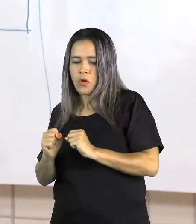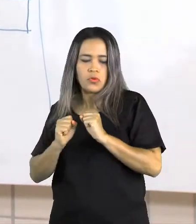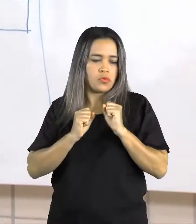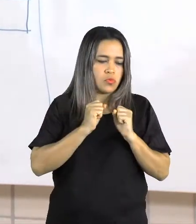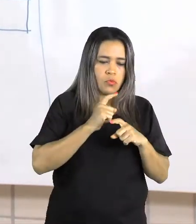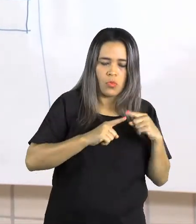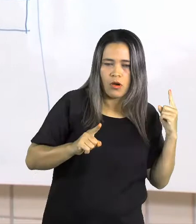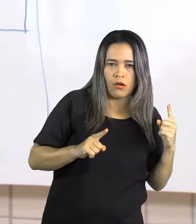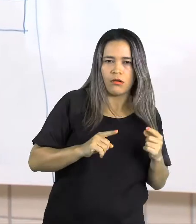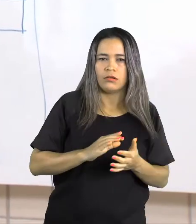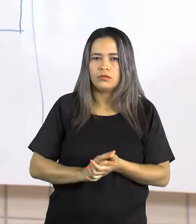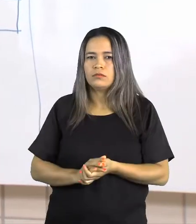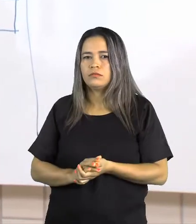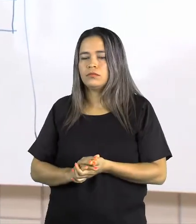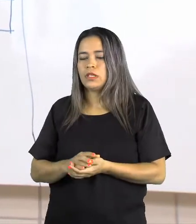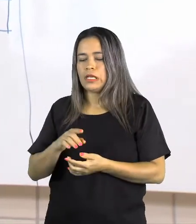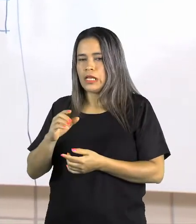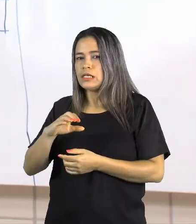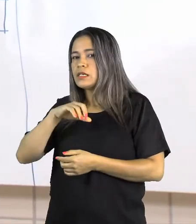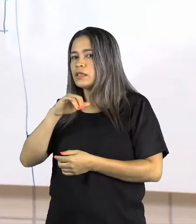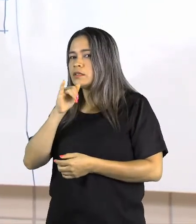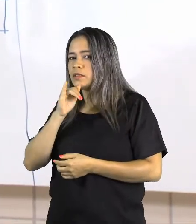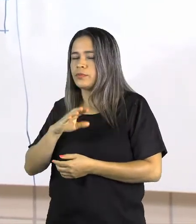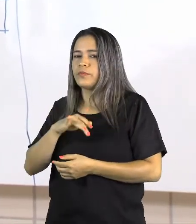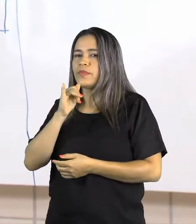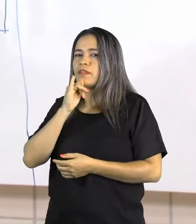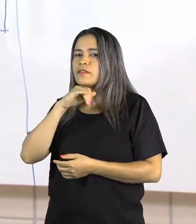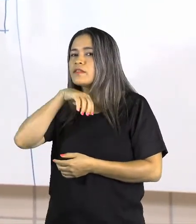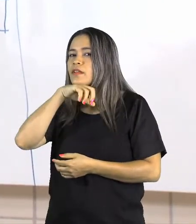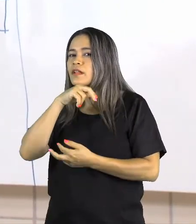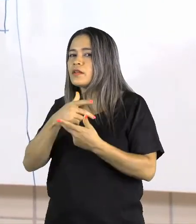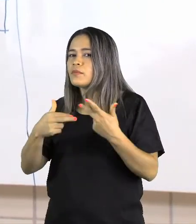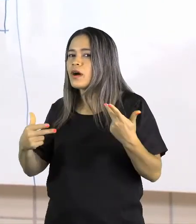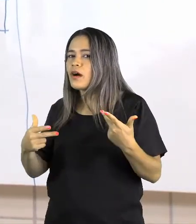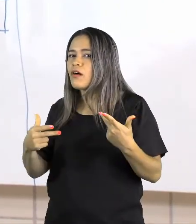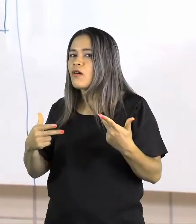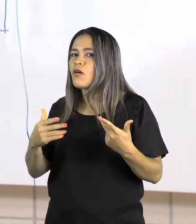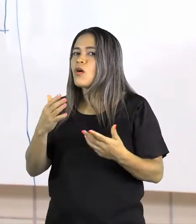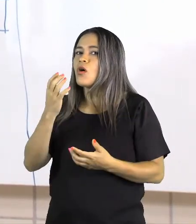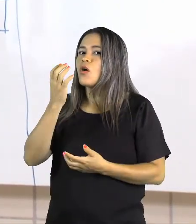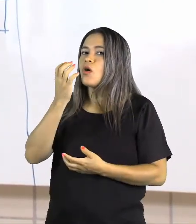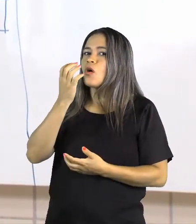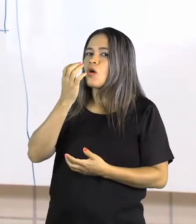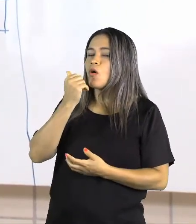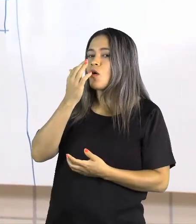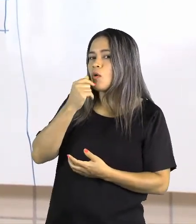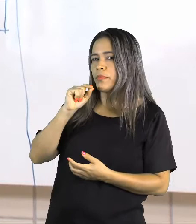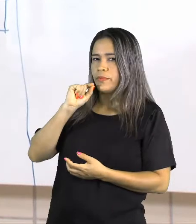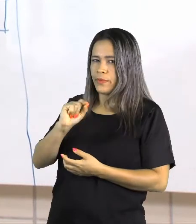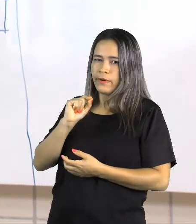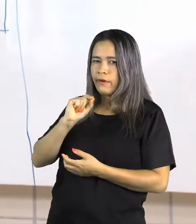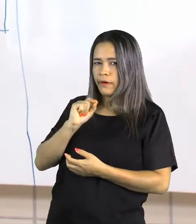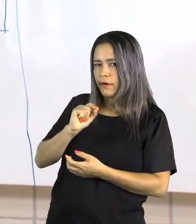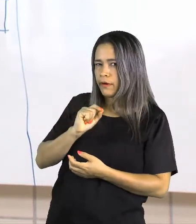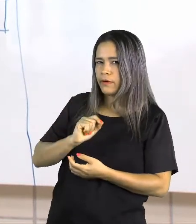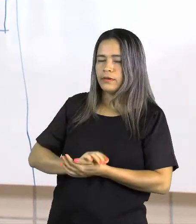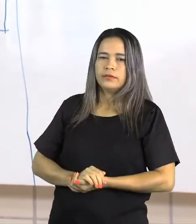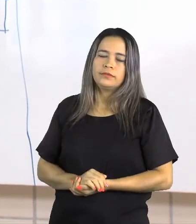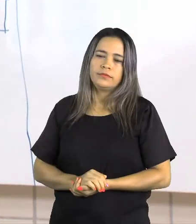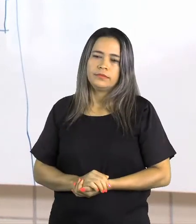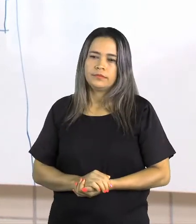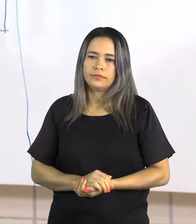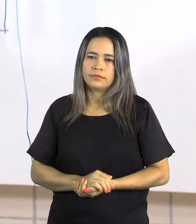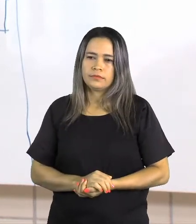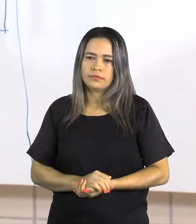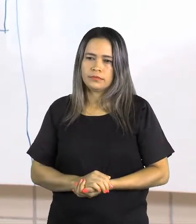A alimentação, de que se alimenta? Nós estamos fazendo de um animal, tá? Olha, quase não